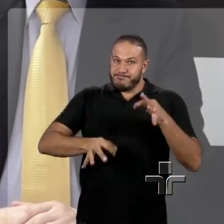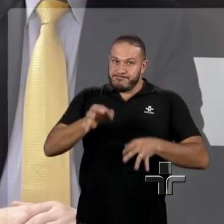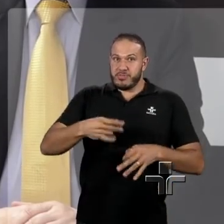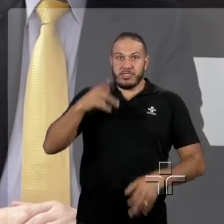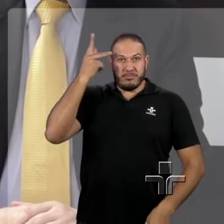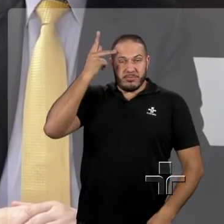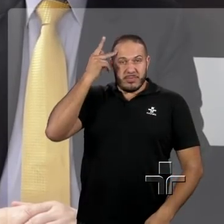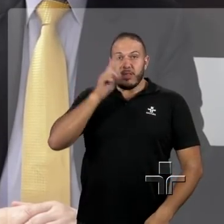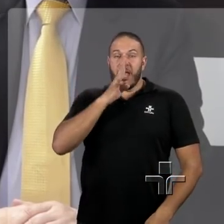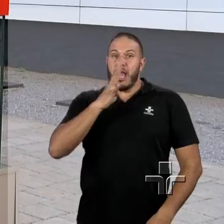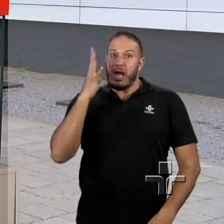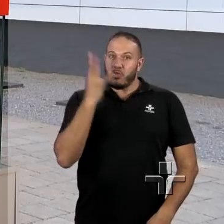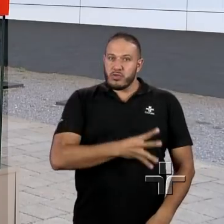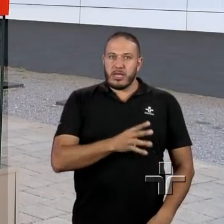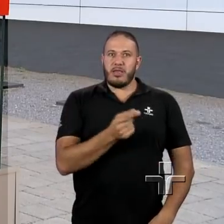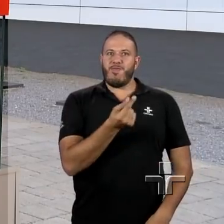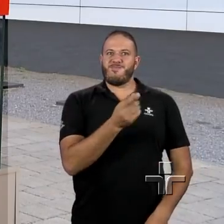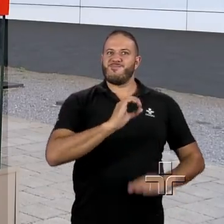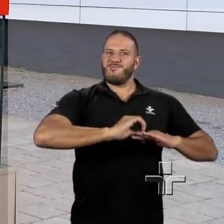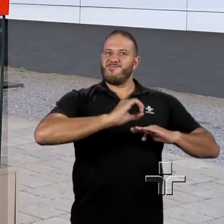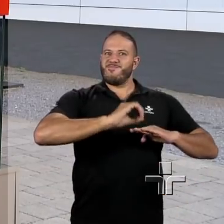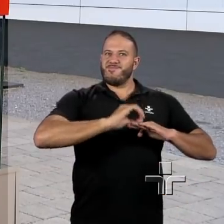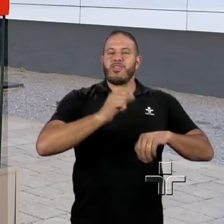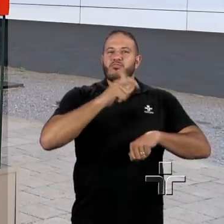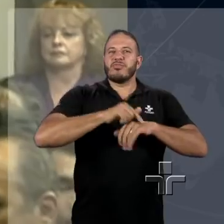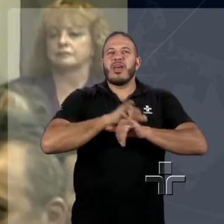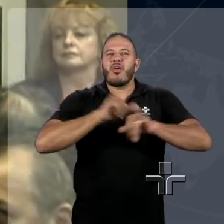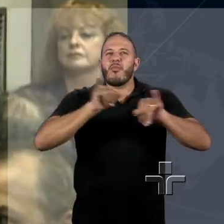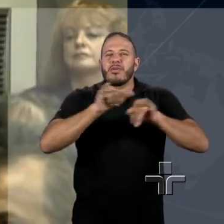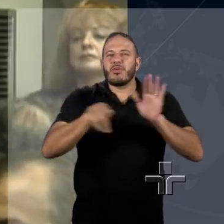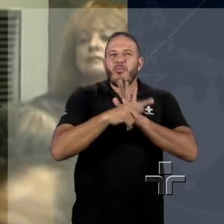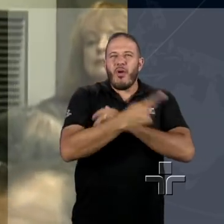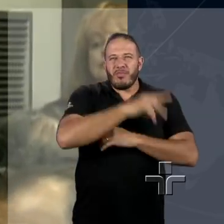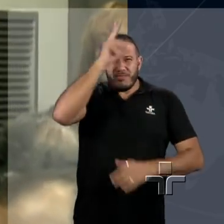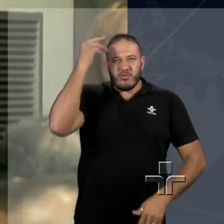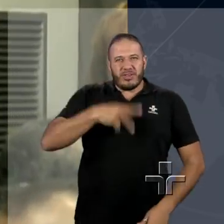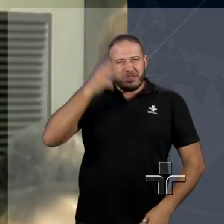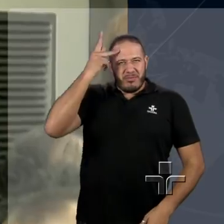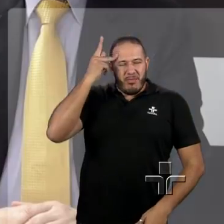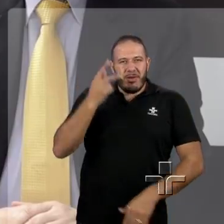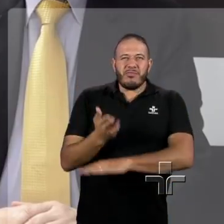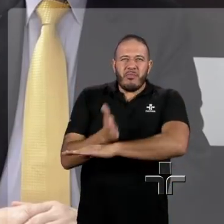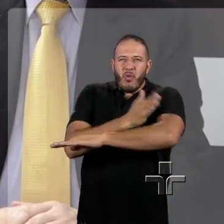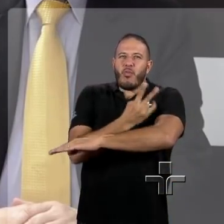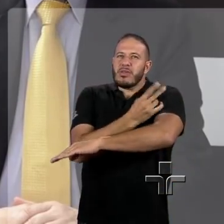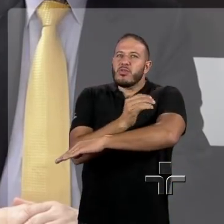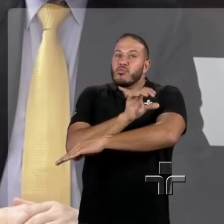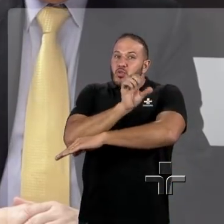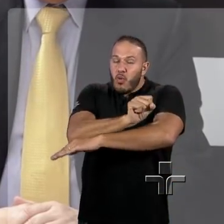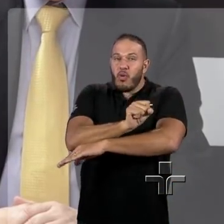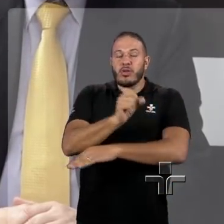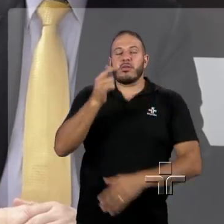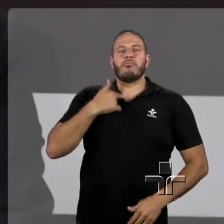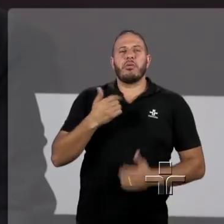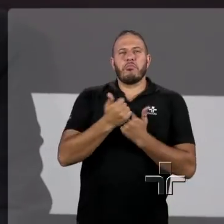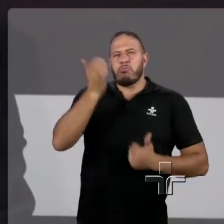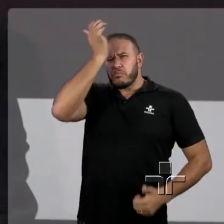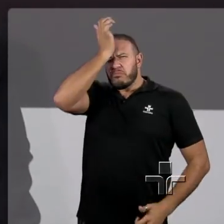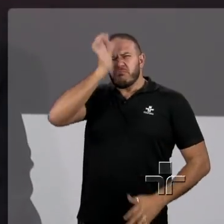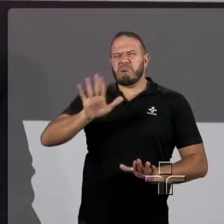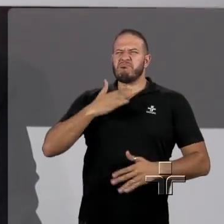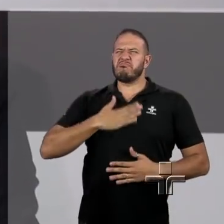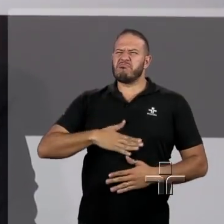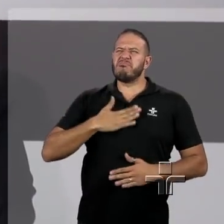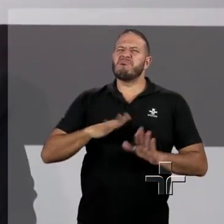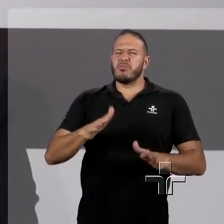de receber Caixa 2 da Odebrecht durante a campanha Prefeitura de São Paulo, em 2008. O ministro disse estar tranquilo. Confio